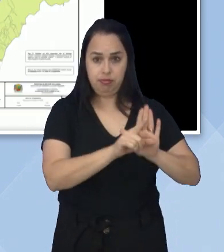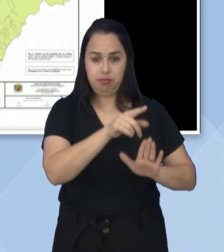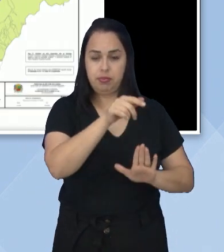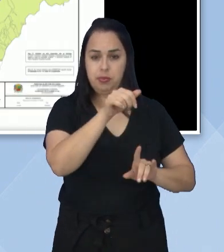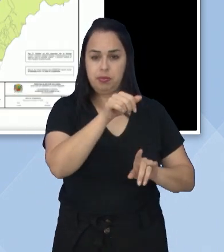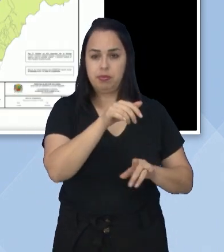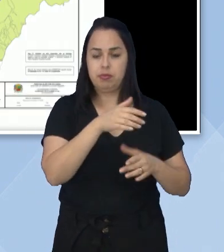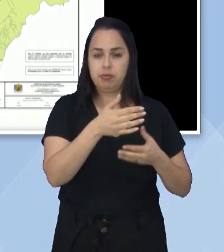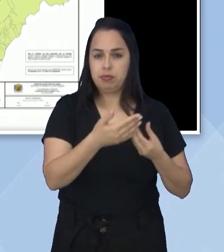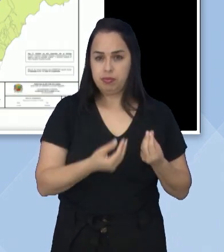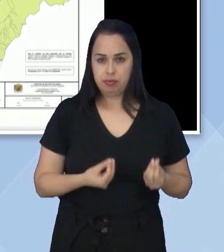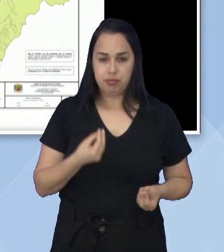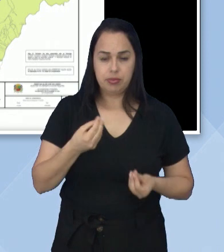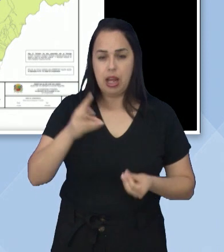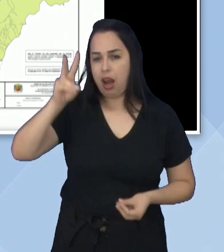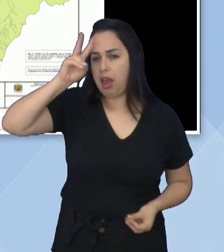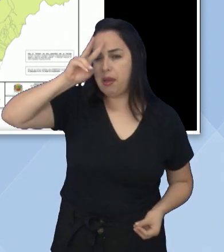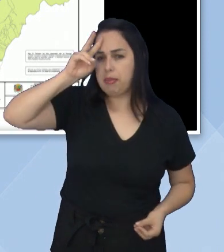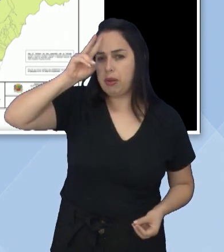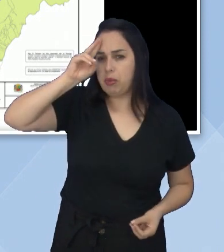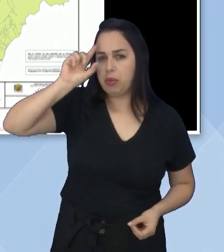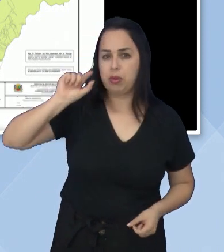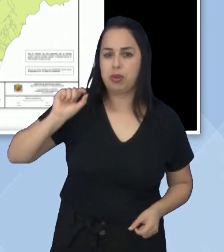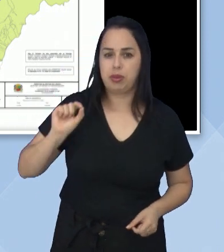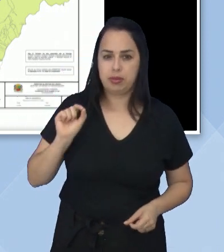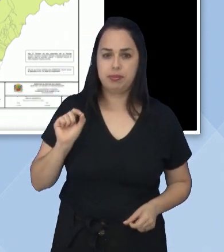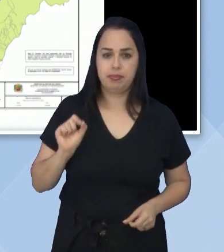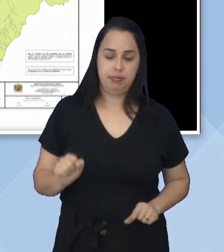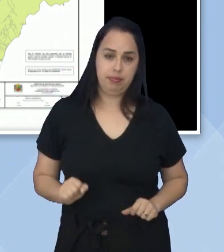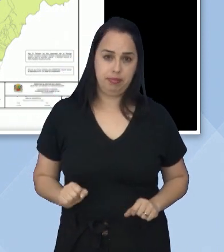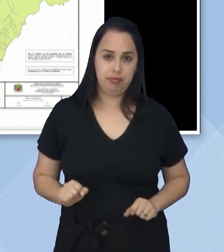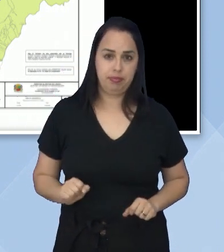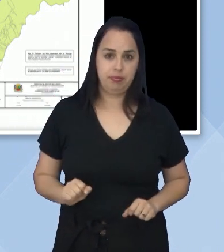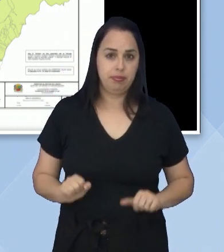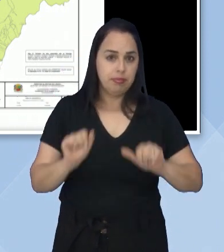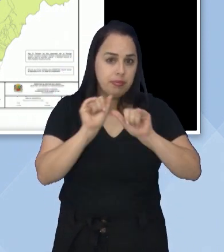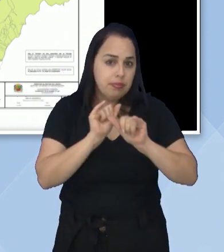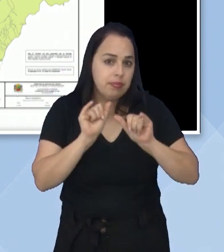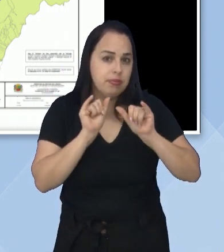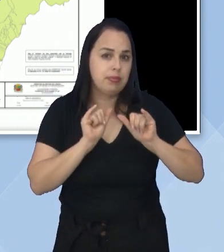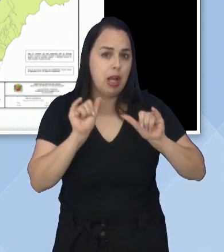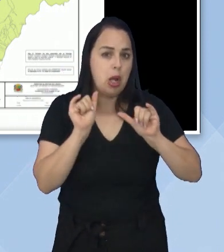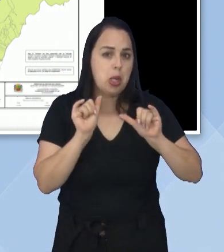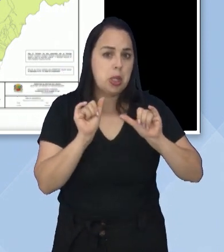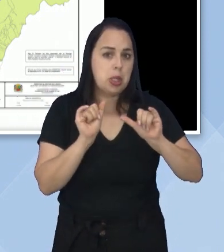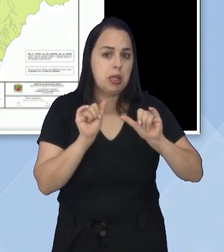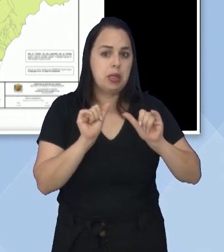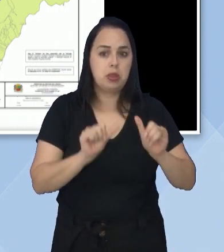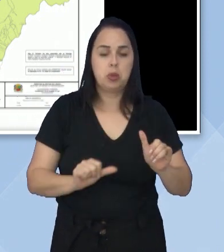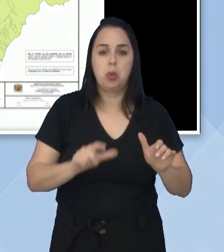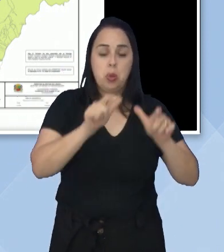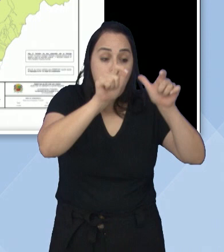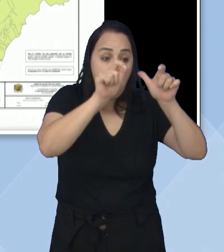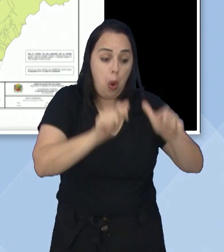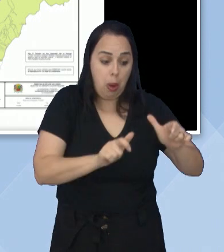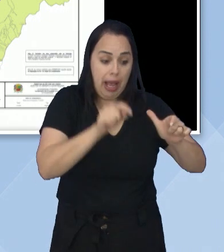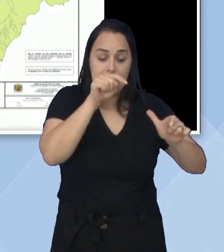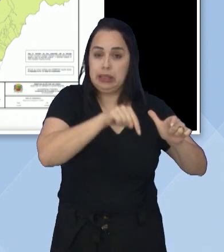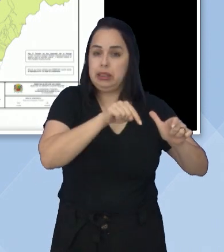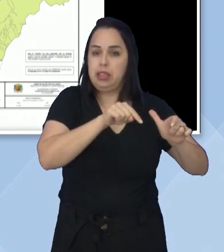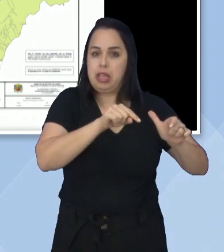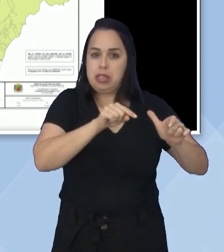ocupação do solo lembrando o seguinte é importante reforçar aqui não tá vendo nenhuma alteração do mapa de zoamento o mapa